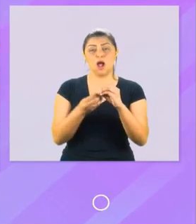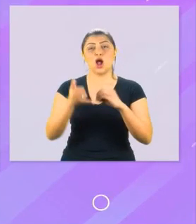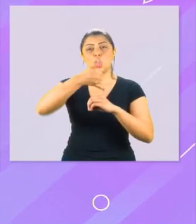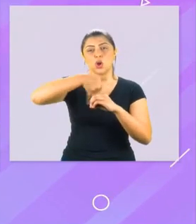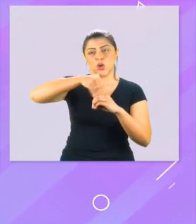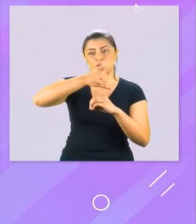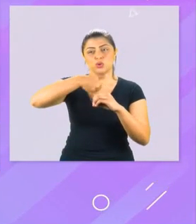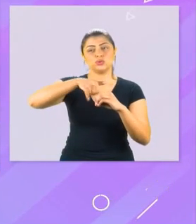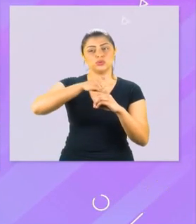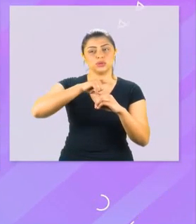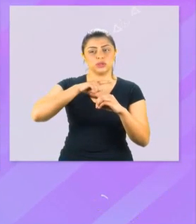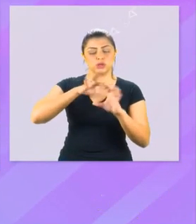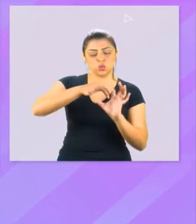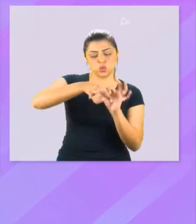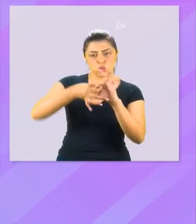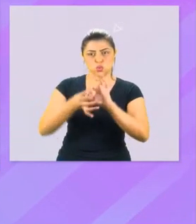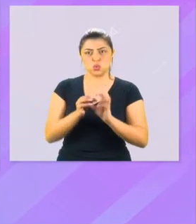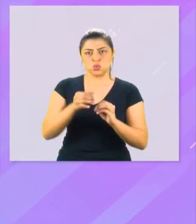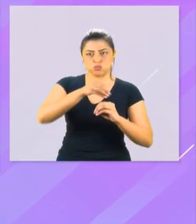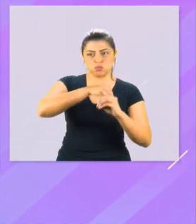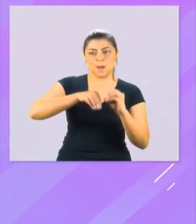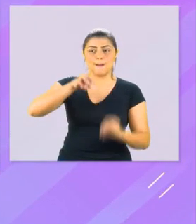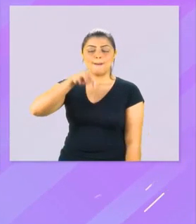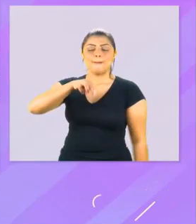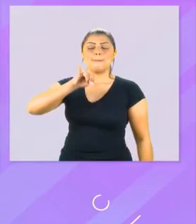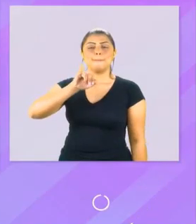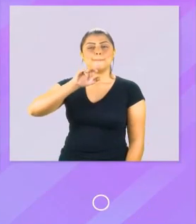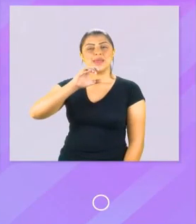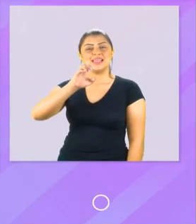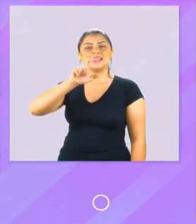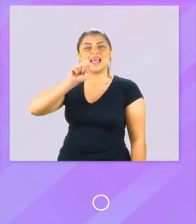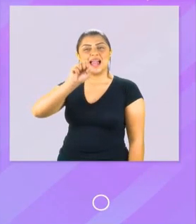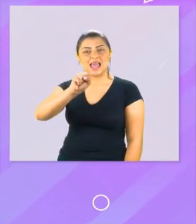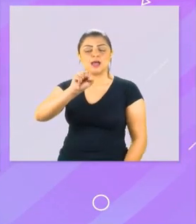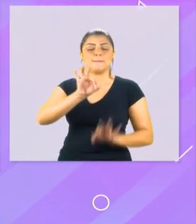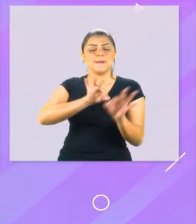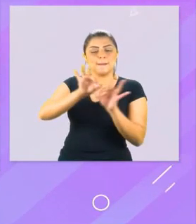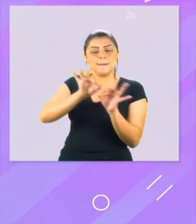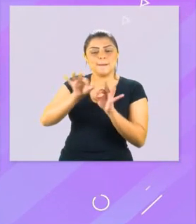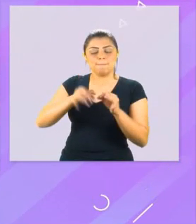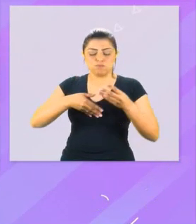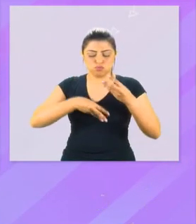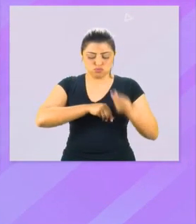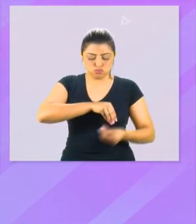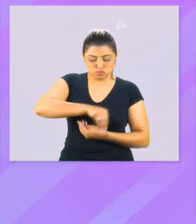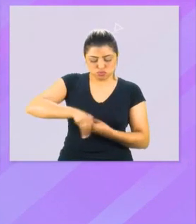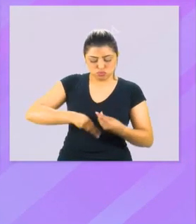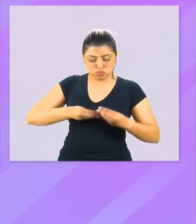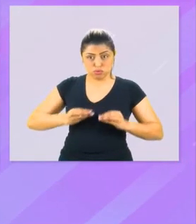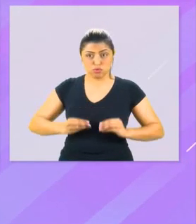gorduras, complexos, que nós chamamos de micelas, e facilitar, então, o processo de digestão